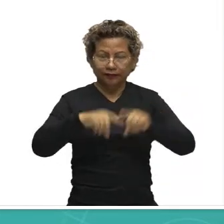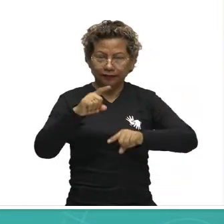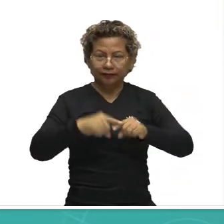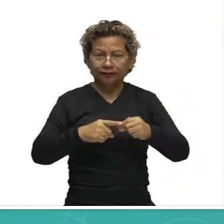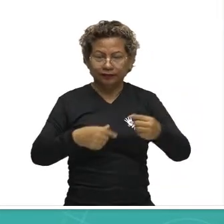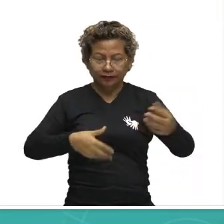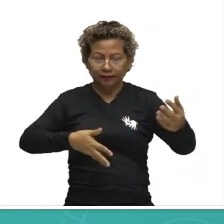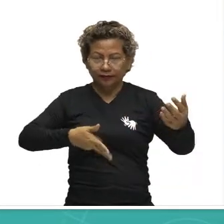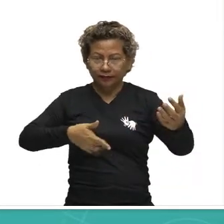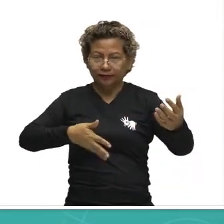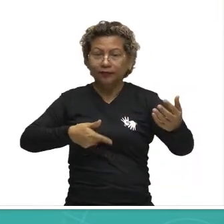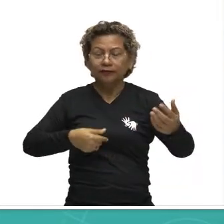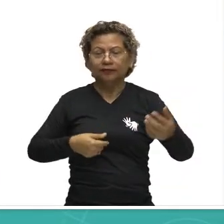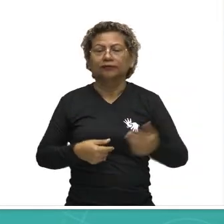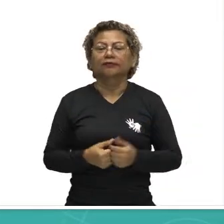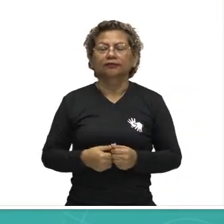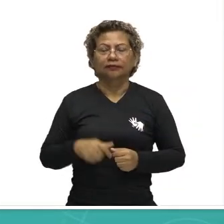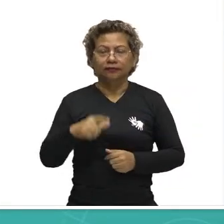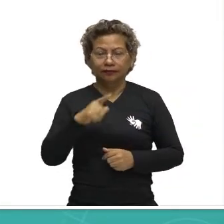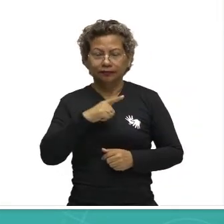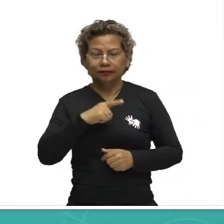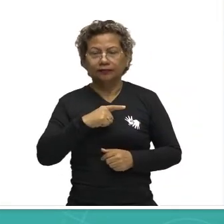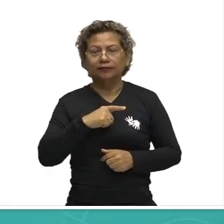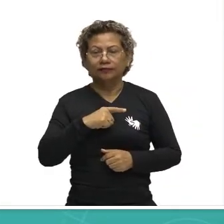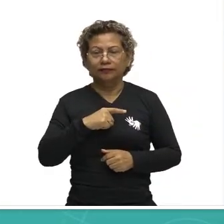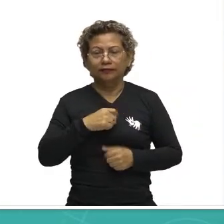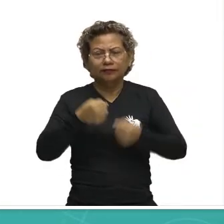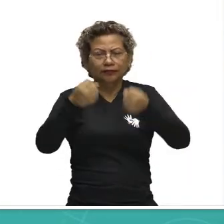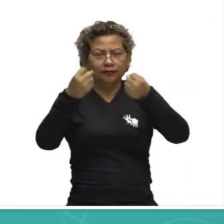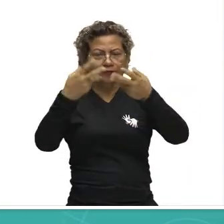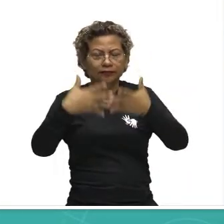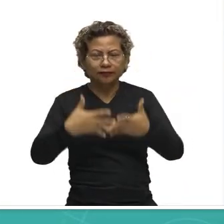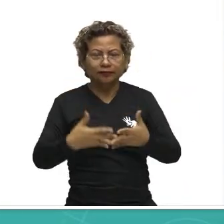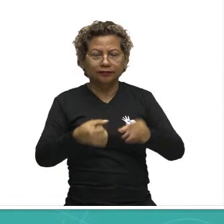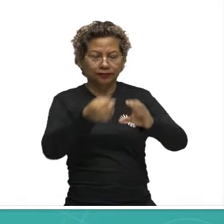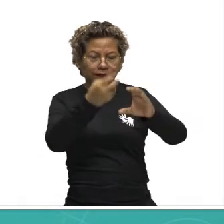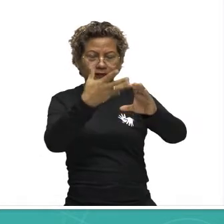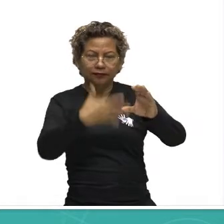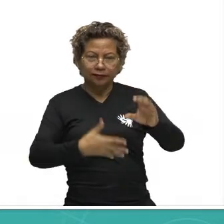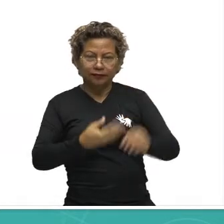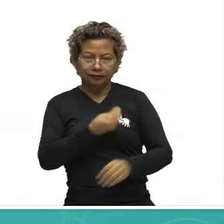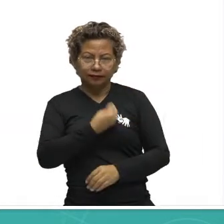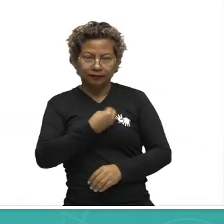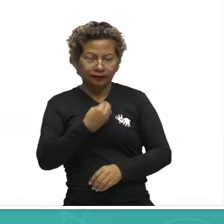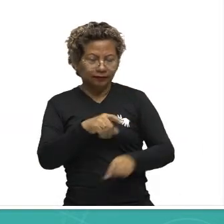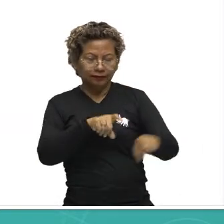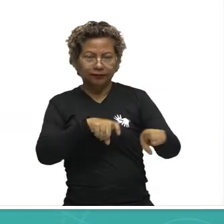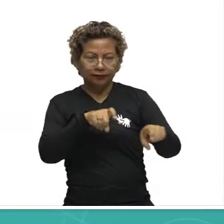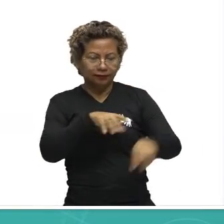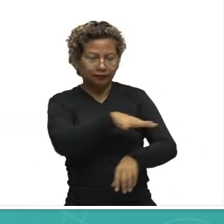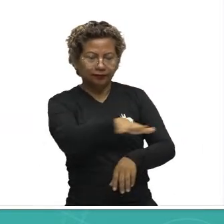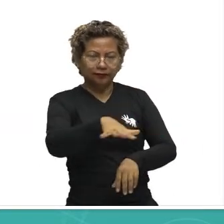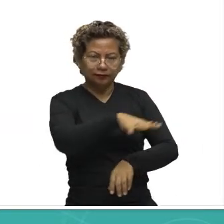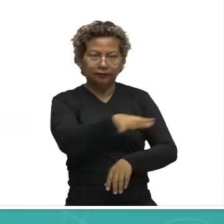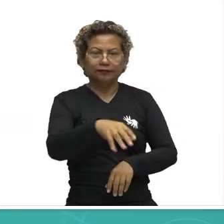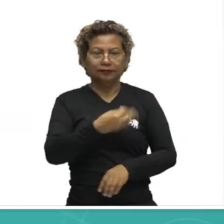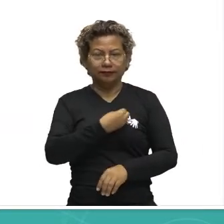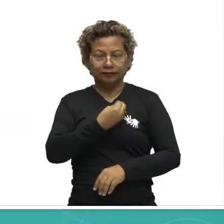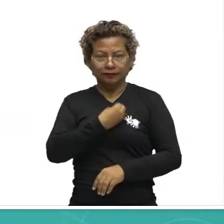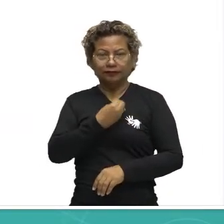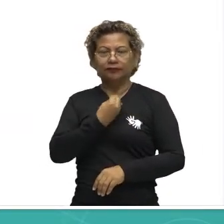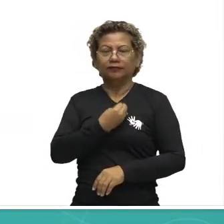acordeões, cantos que falam sobre os aspectos da vida do campo e dos relacionamentos amorosos.